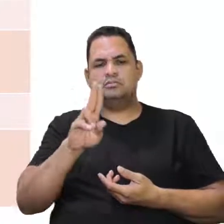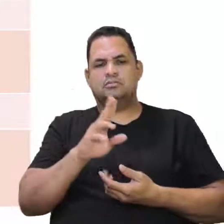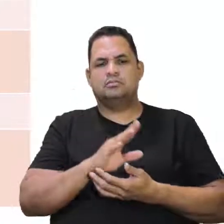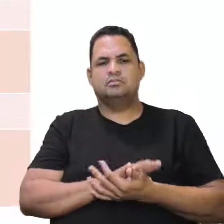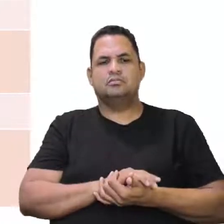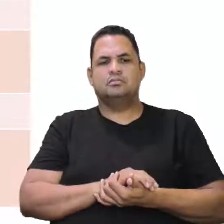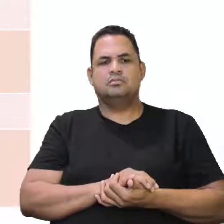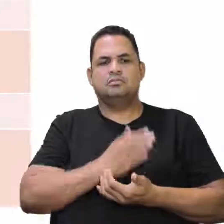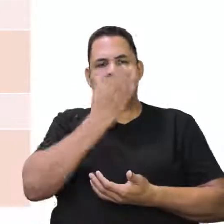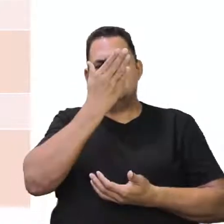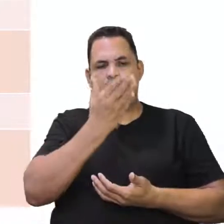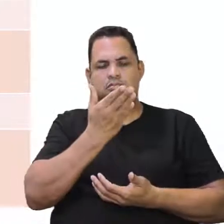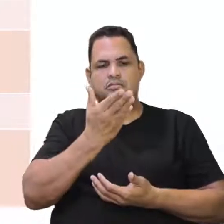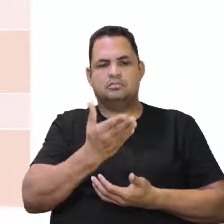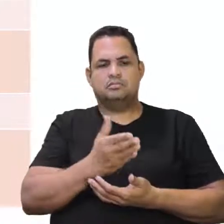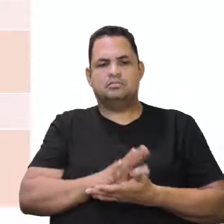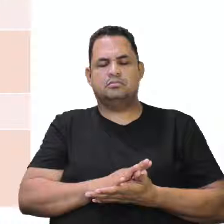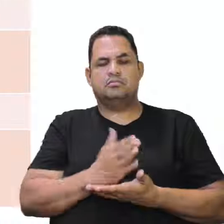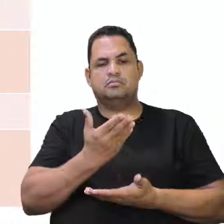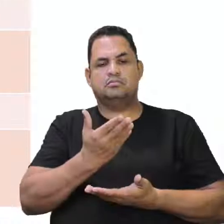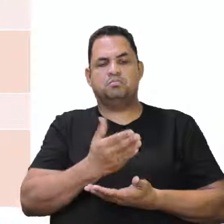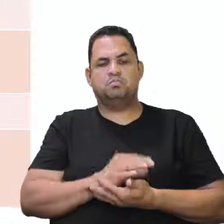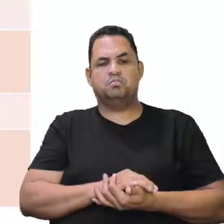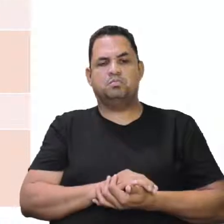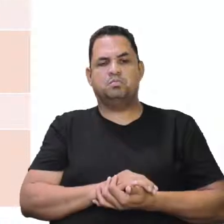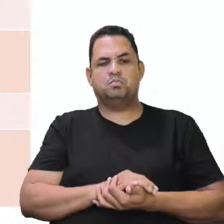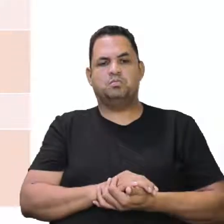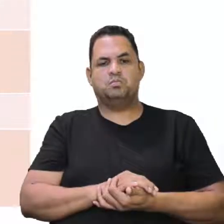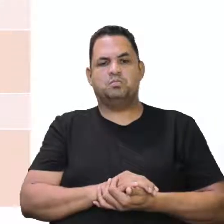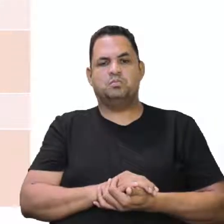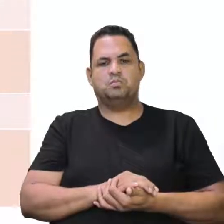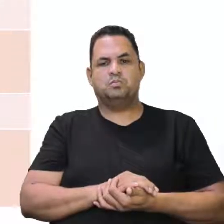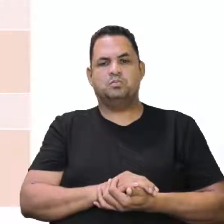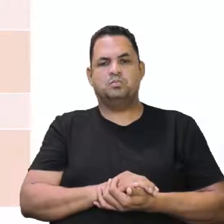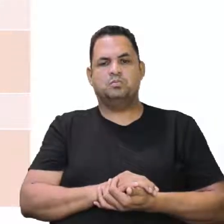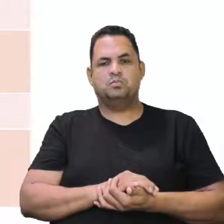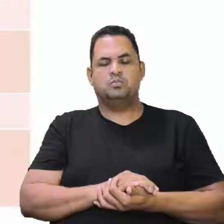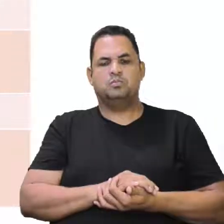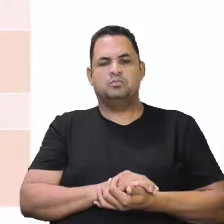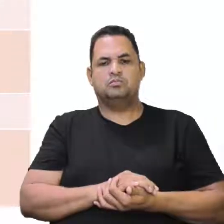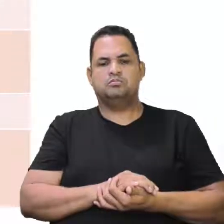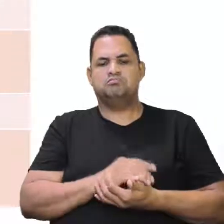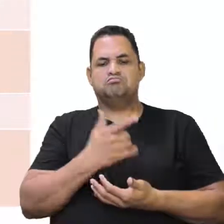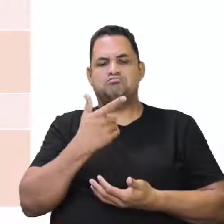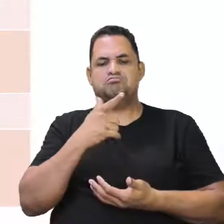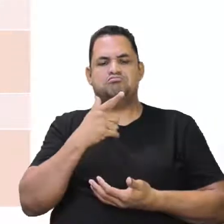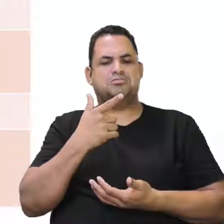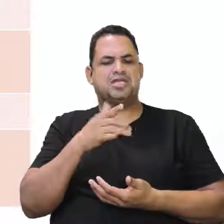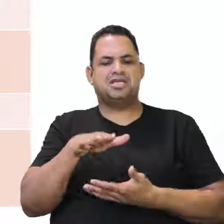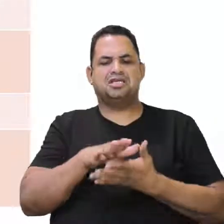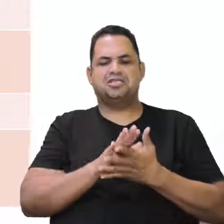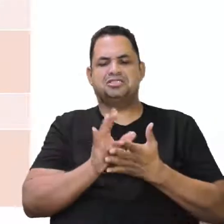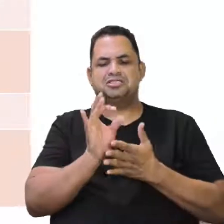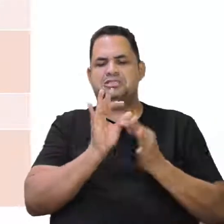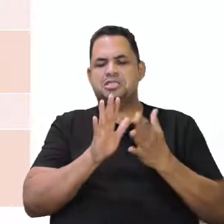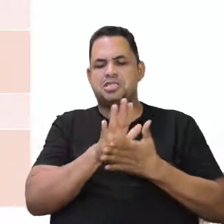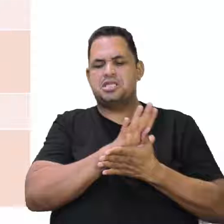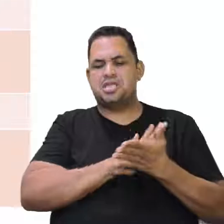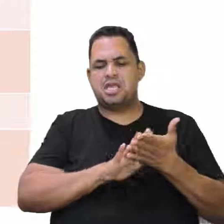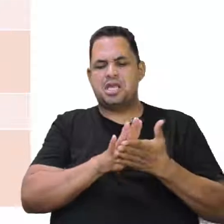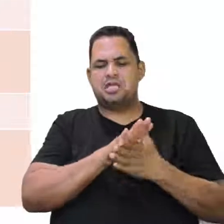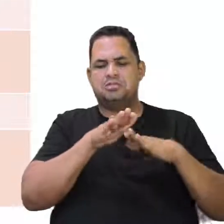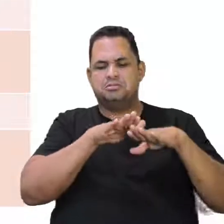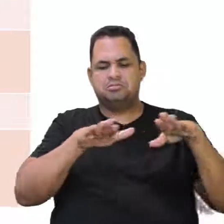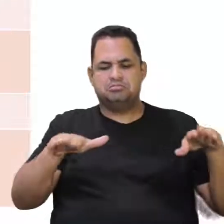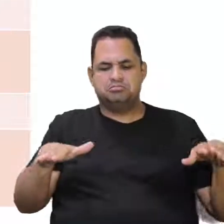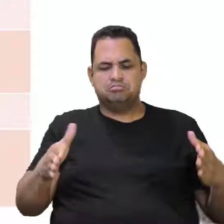one, nobody, nowhere nesses casos. There isn't anything on the table, não há nada em cima da mesa. Anything, também